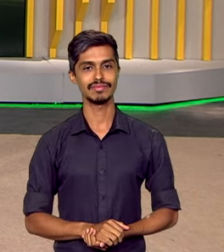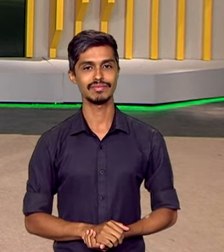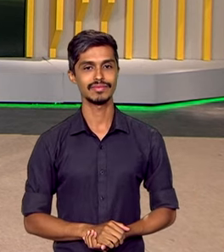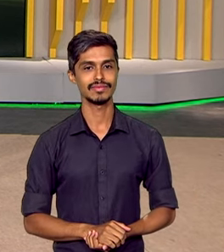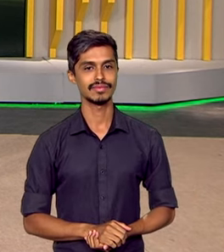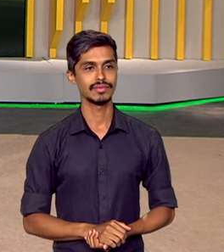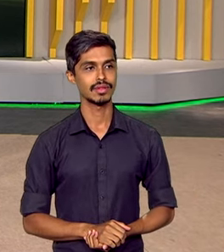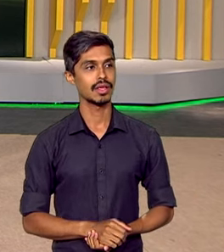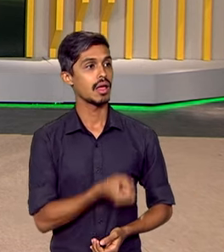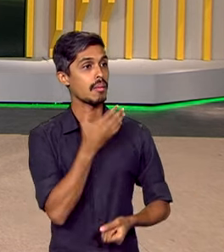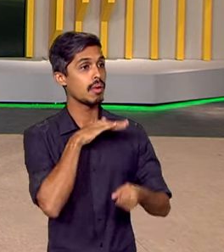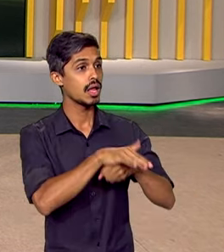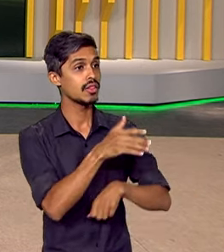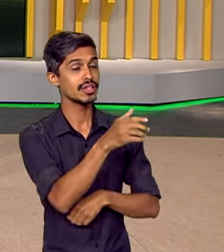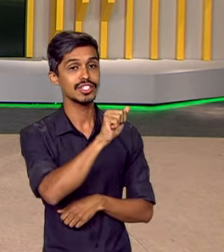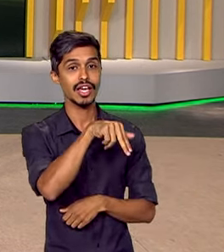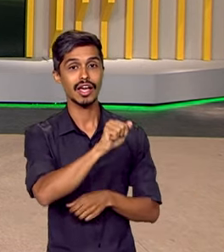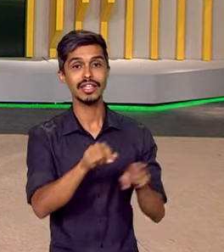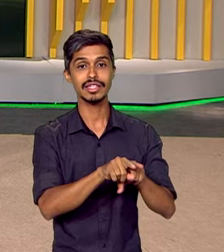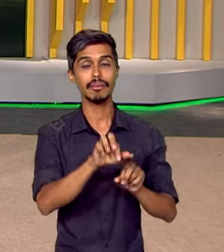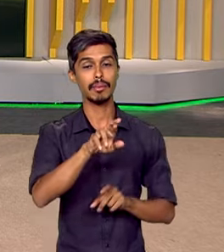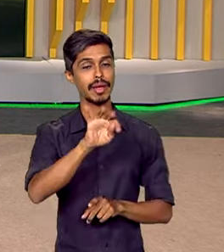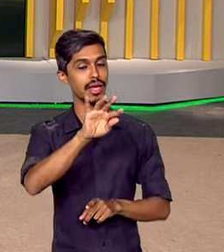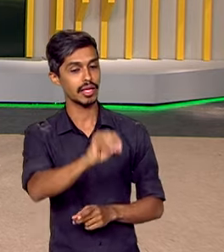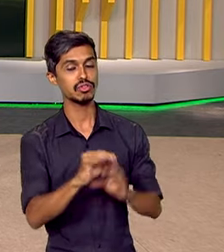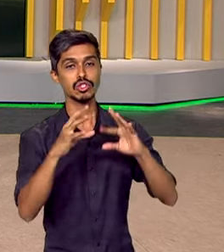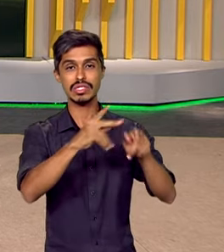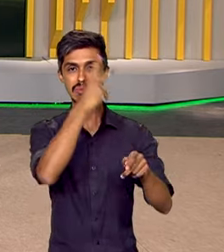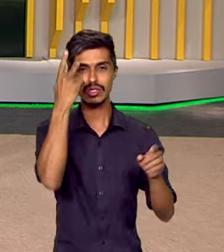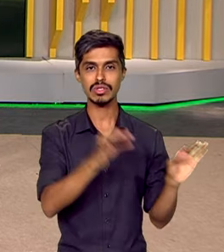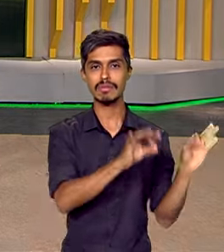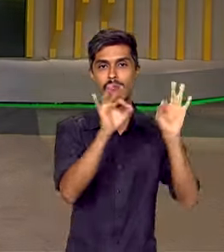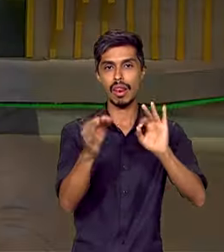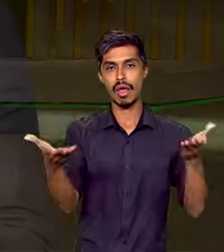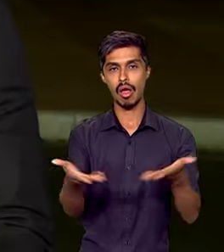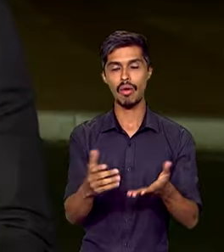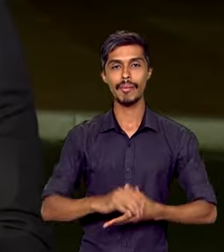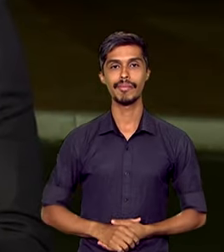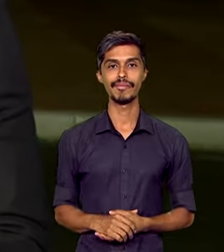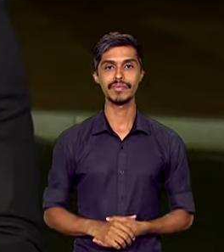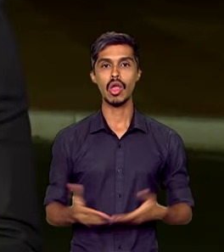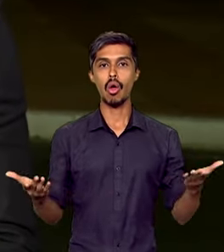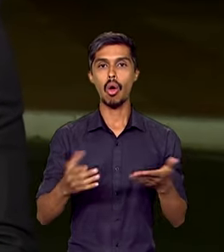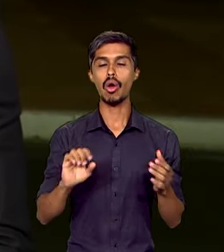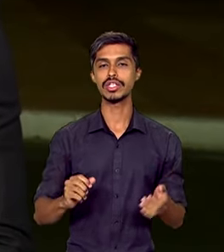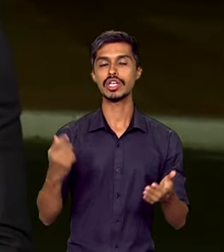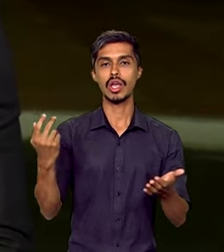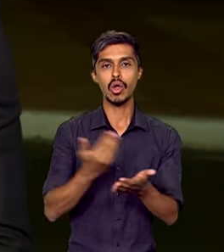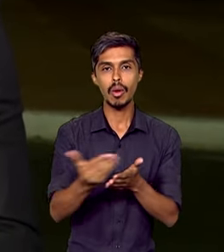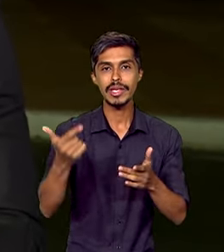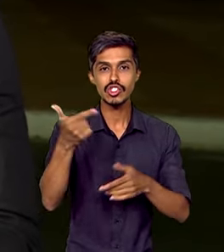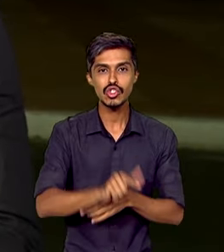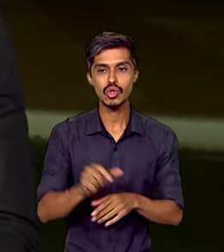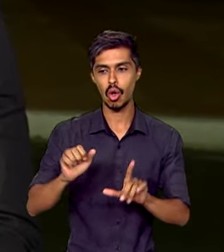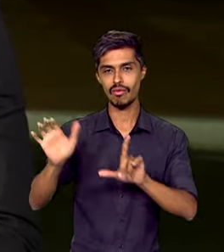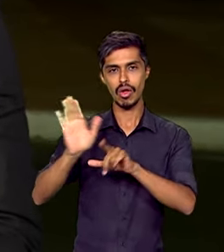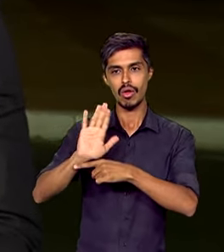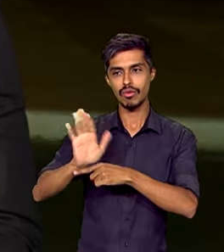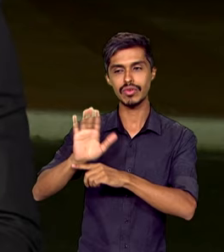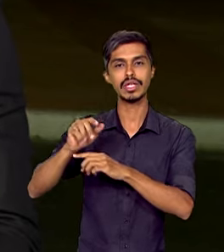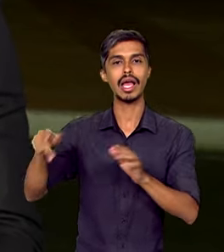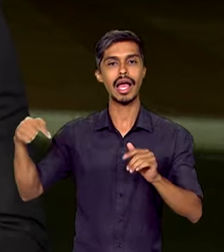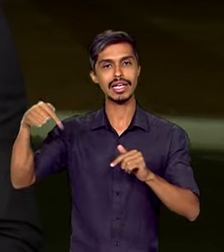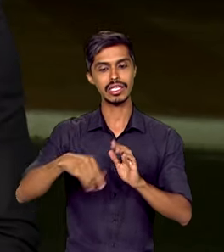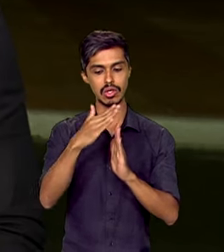Pablo Boa noite Ana Roberto e a você que nos assiste hoje é dia de reinauguração do cinema aqui no Palácio da